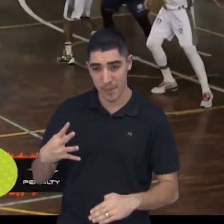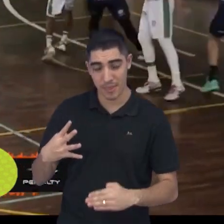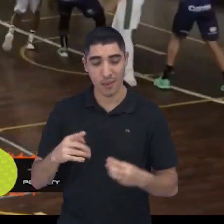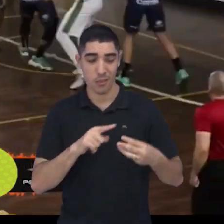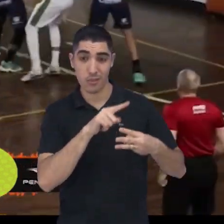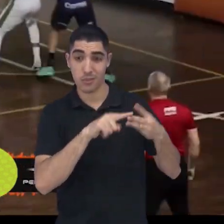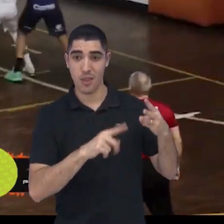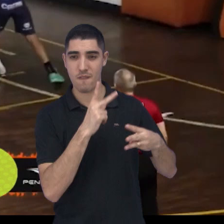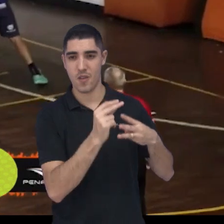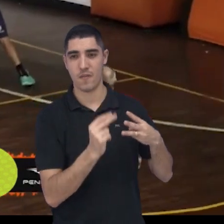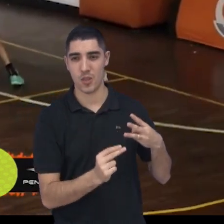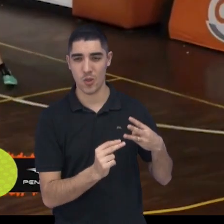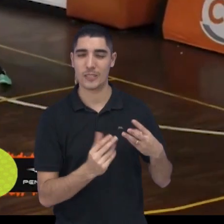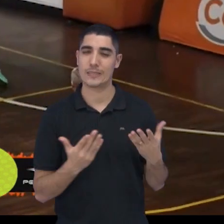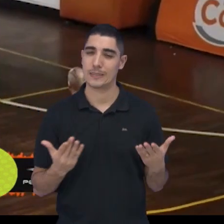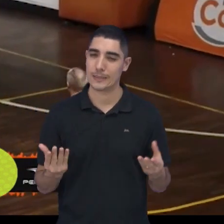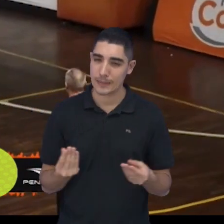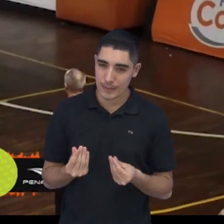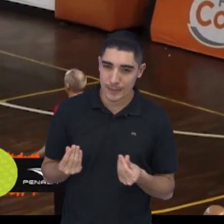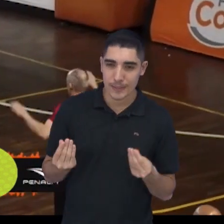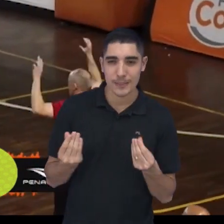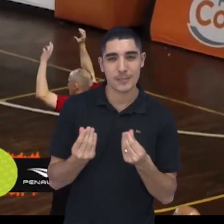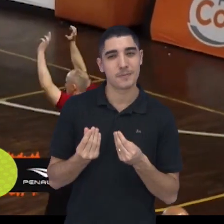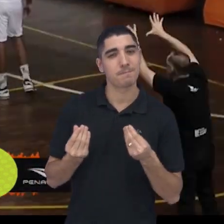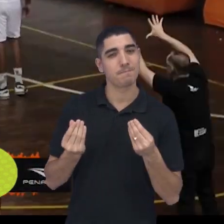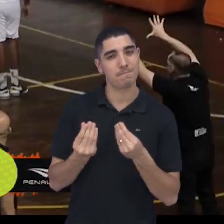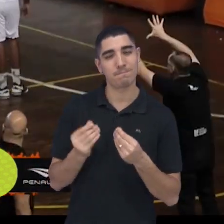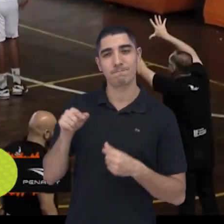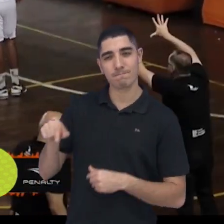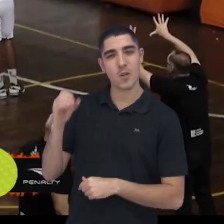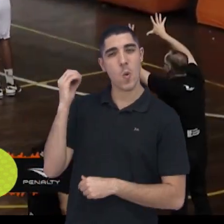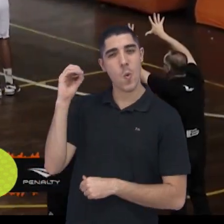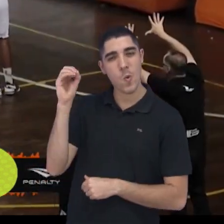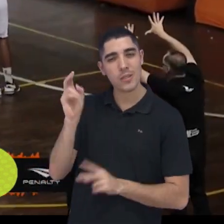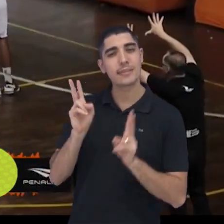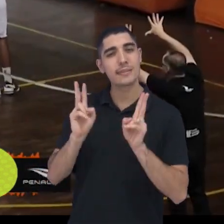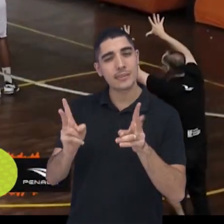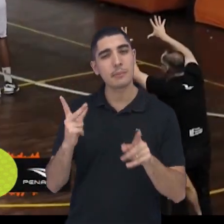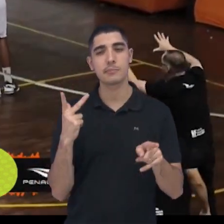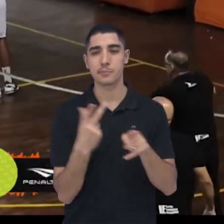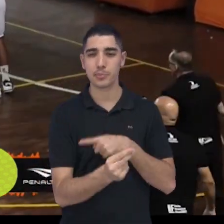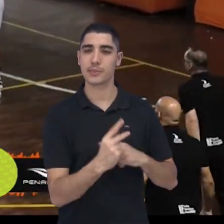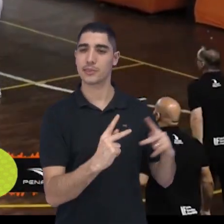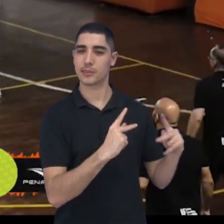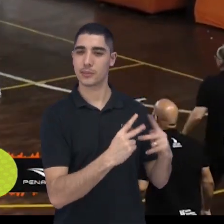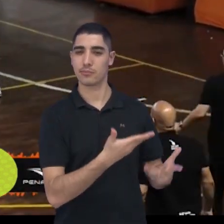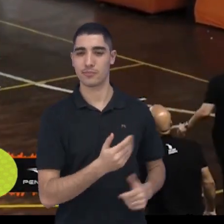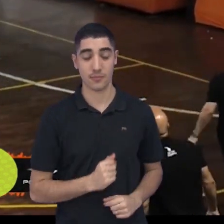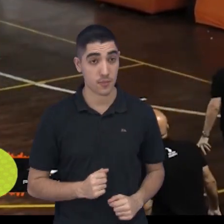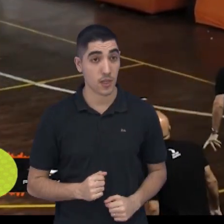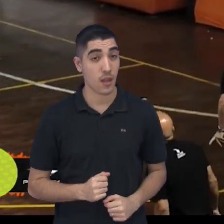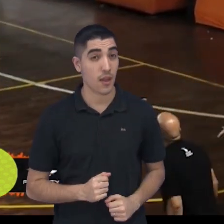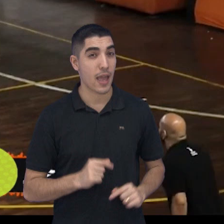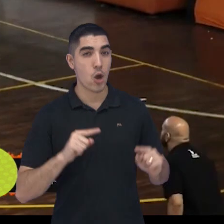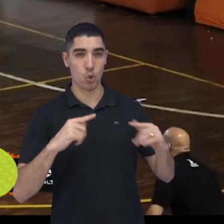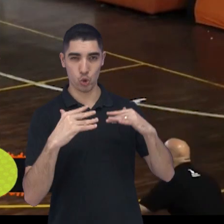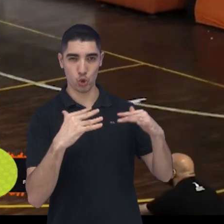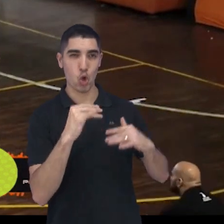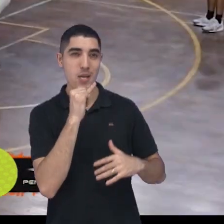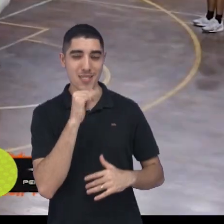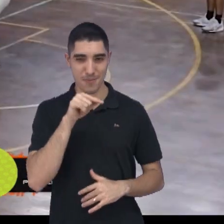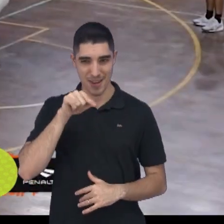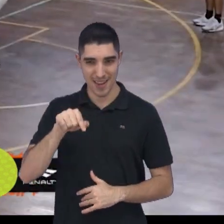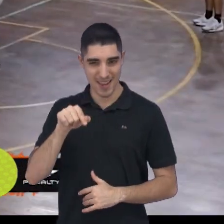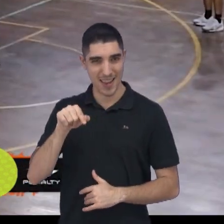É uma pedra no calcanhar esta equipe de Osasco, hein, Brunão? A gente não pode falar que o São José é favorito contra o Osasco. Daí acontece e